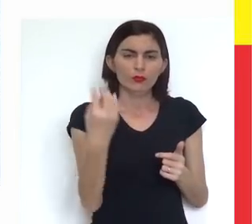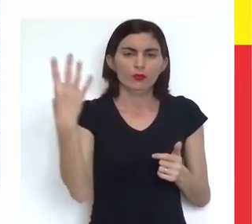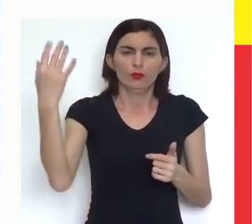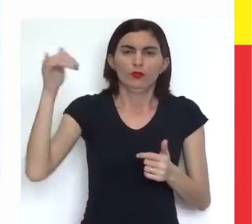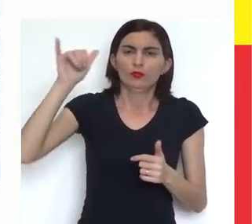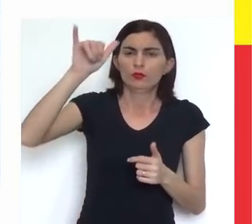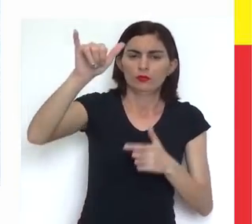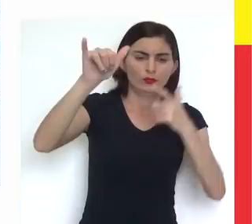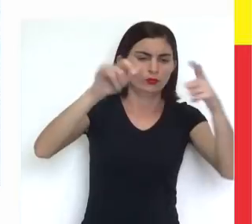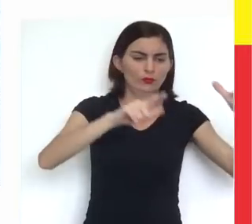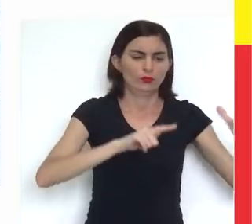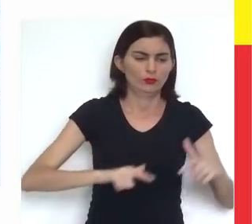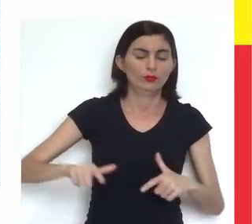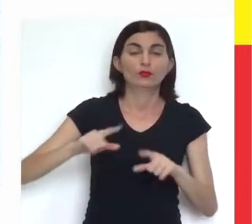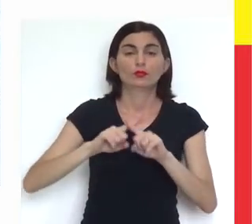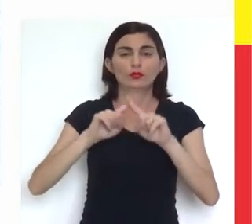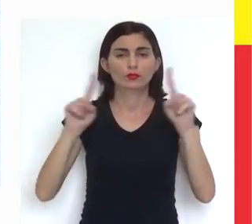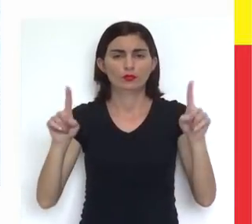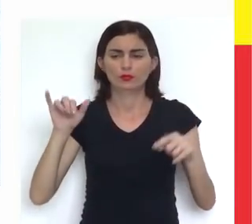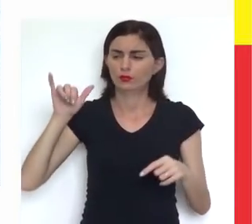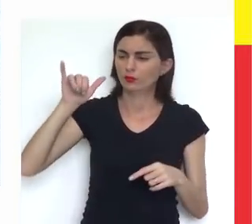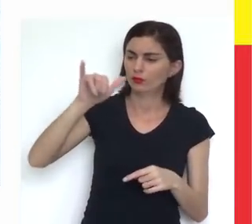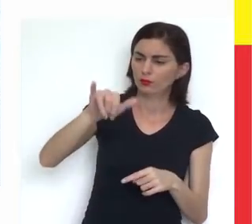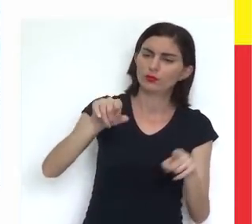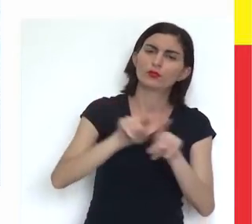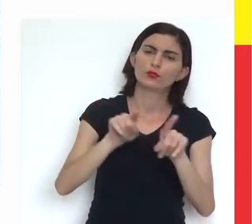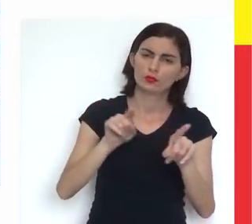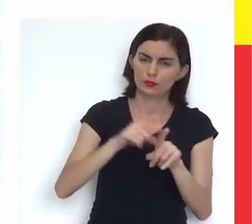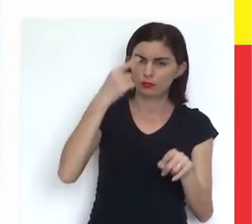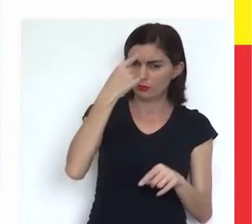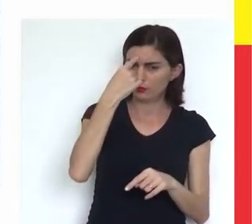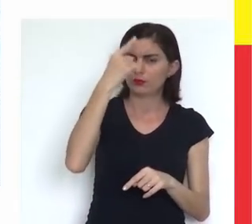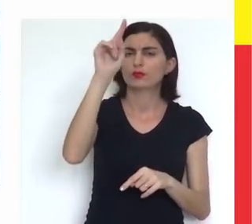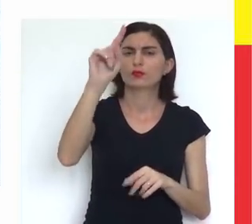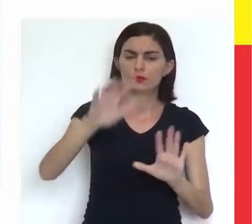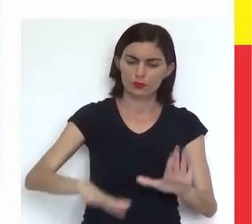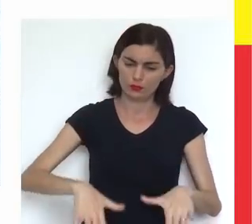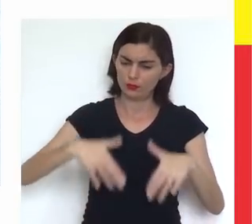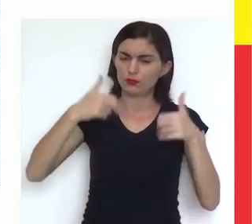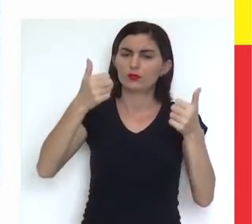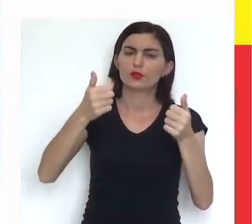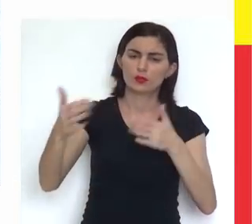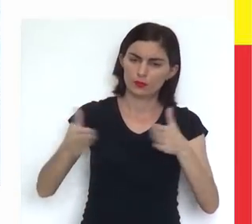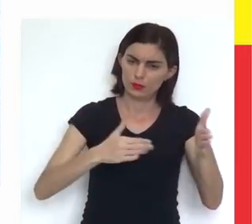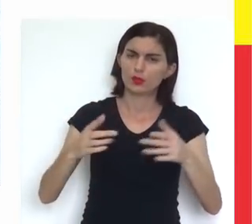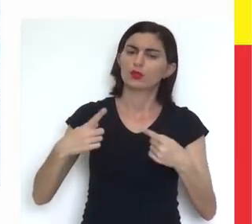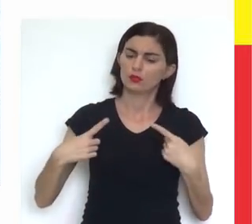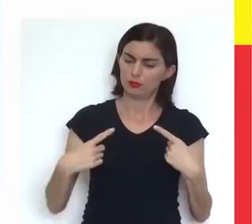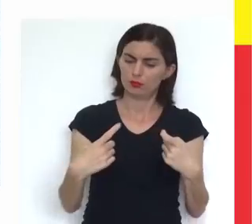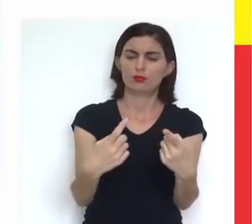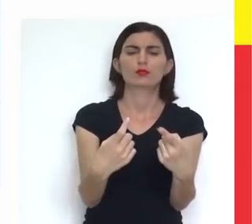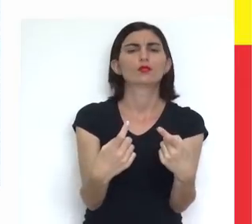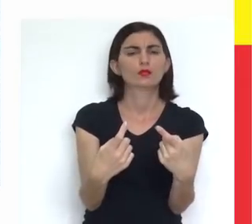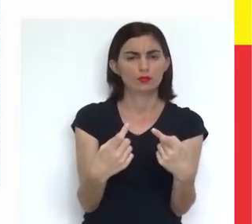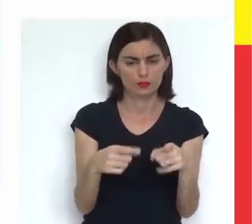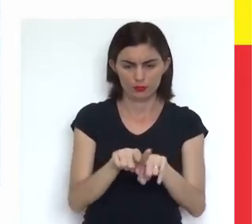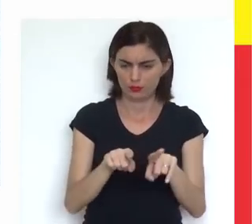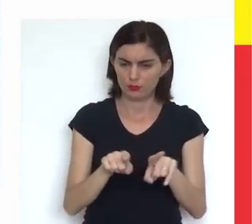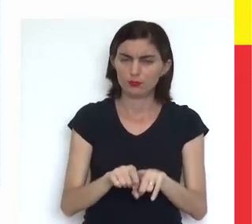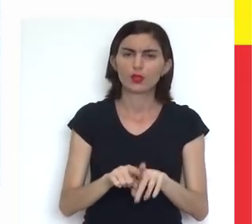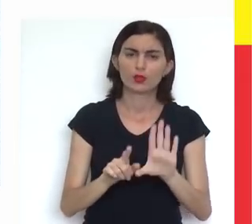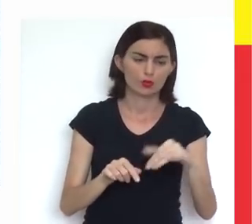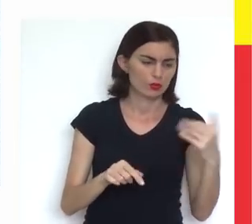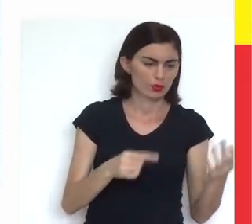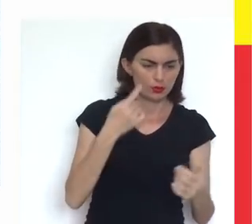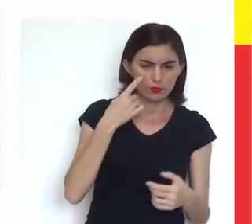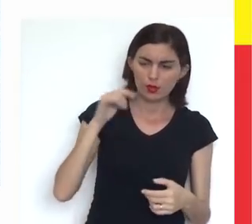de avião para outras regiões, mas o avião também ele foi inventado e melhorado no período de guerras. tá, gente? Enquanto